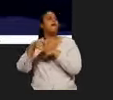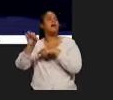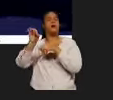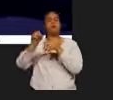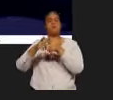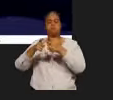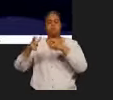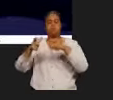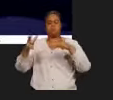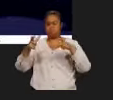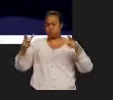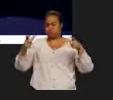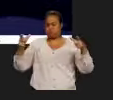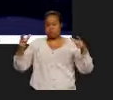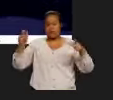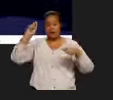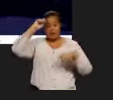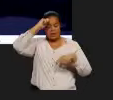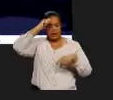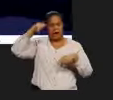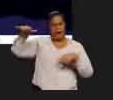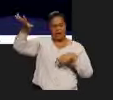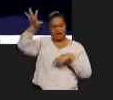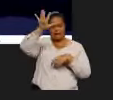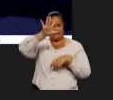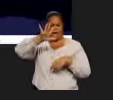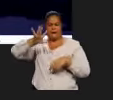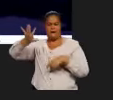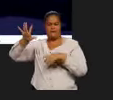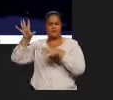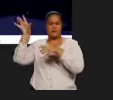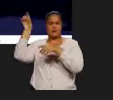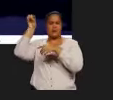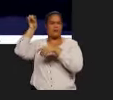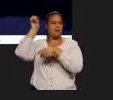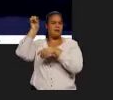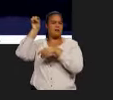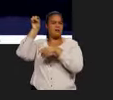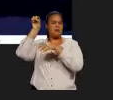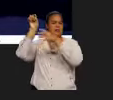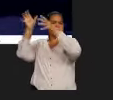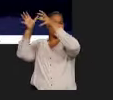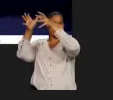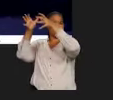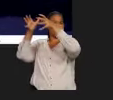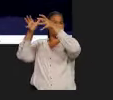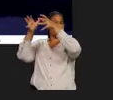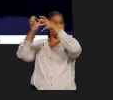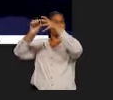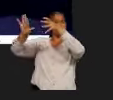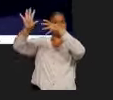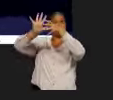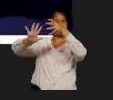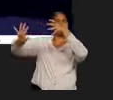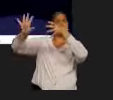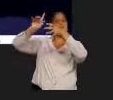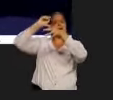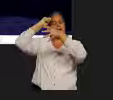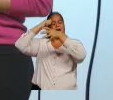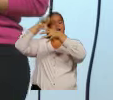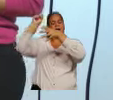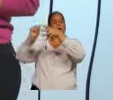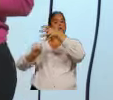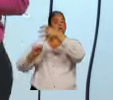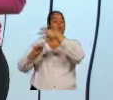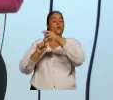no continente africano você tem uma iluminação concentrada mais no na áfrica do sul ai o